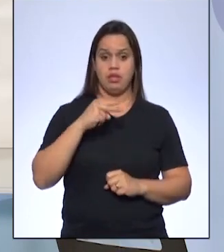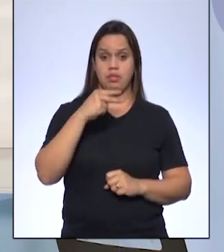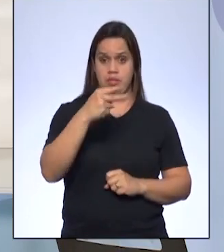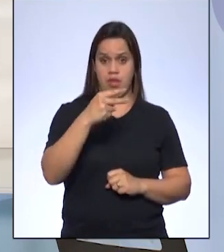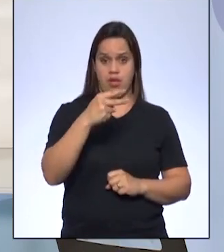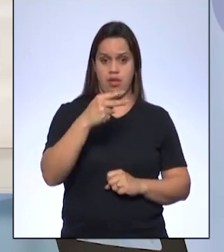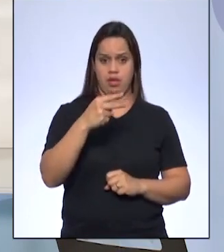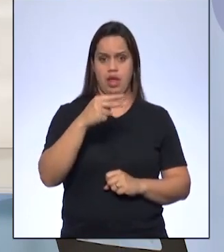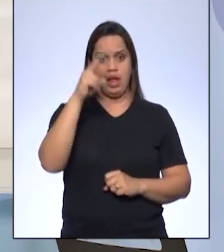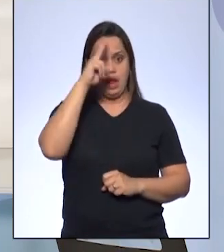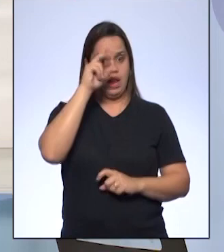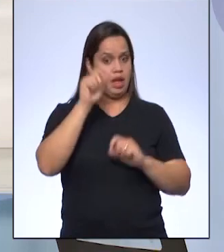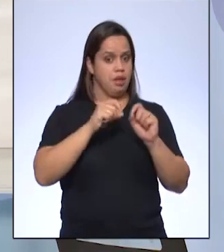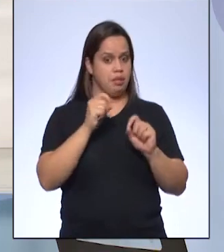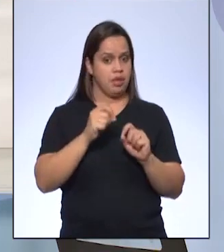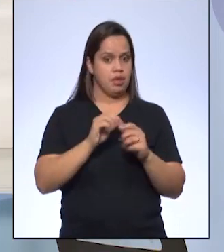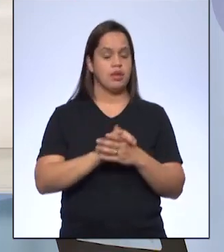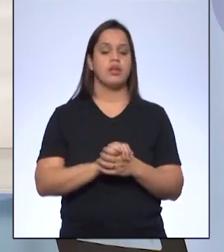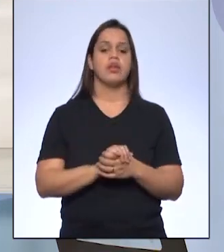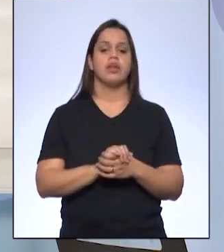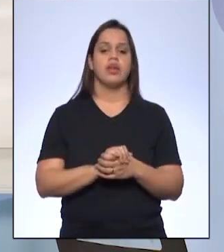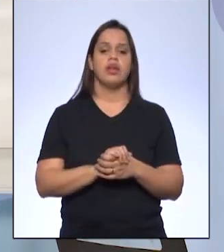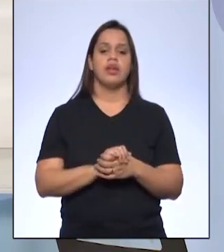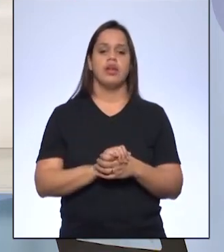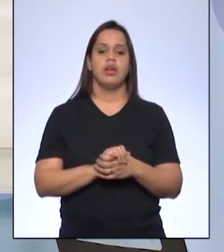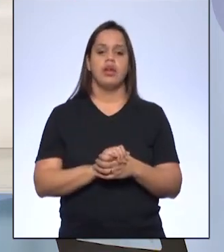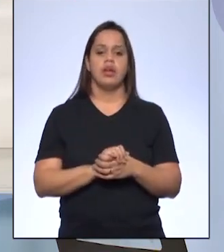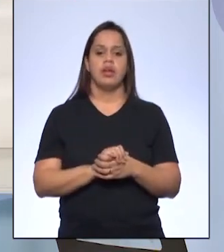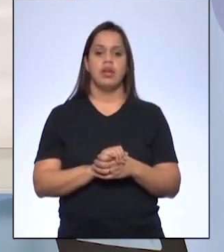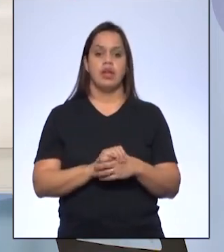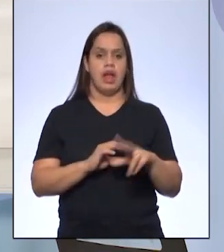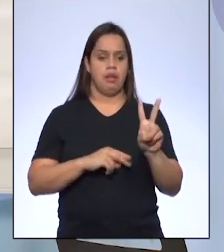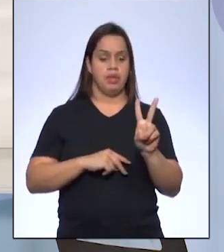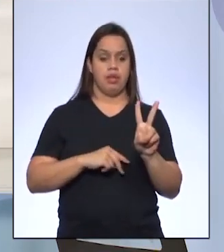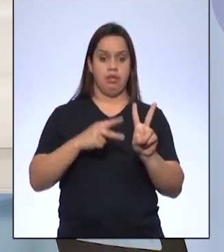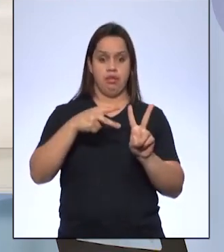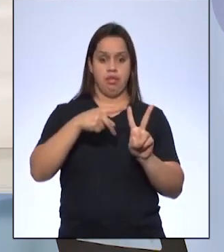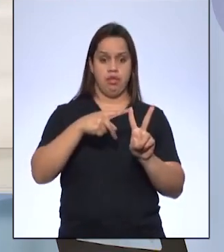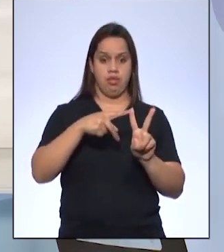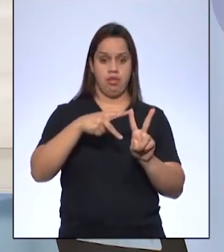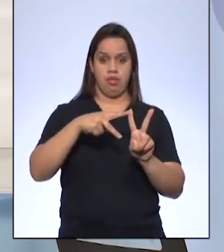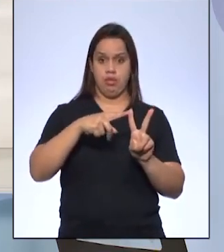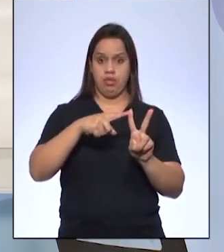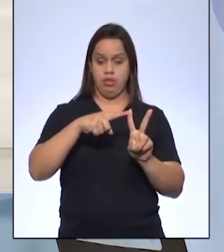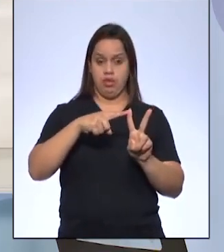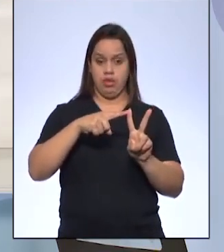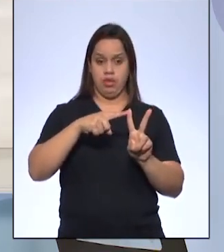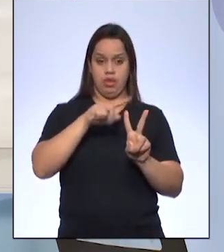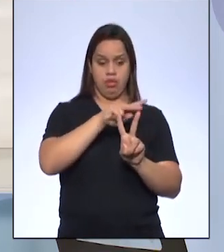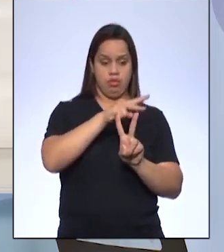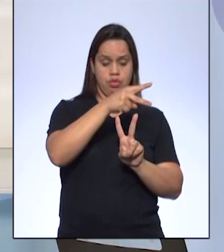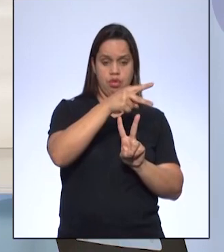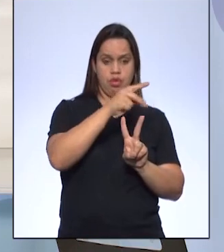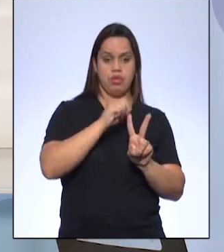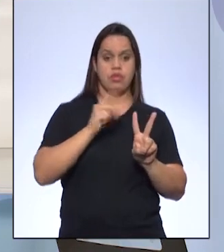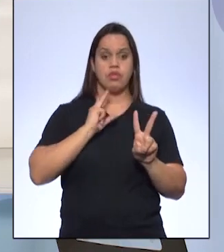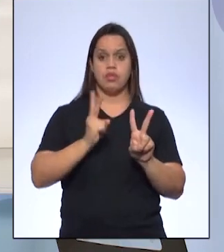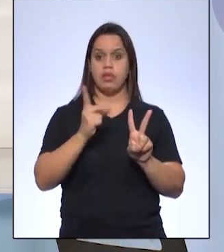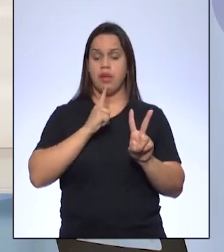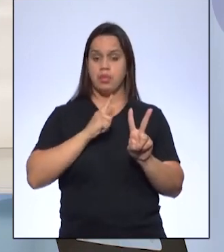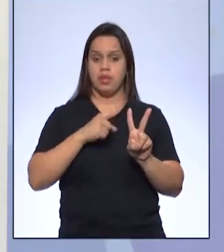igual, lembra que o índice não está aqui, mas, na verdade, esse índice também é 2, porque é raiz quadrada? Então, sempre que eu